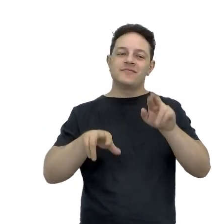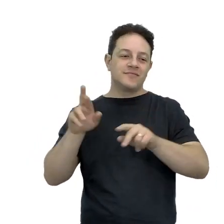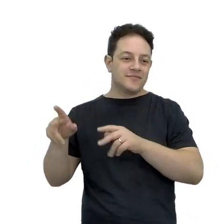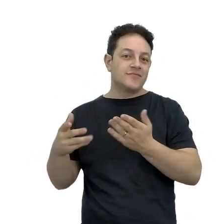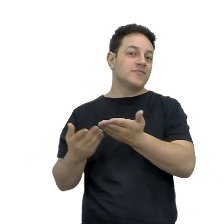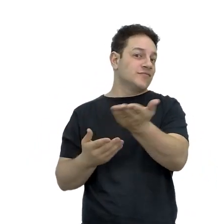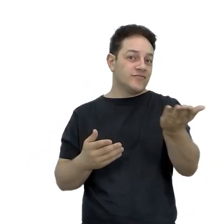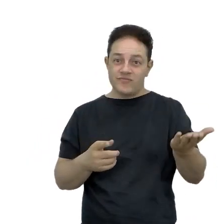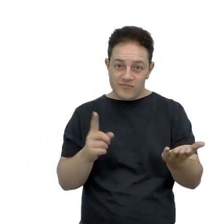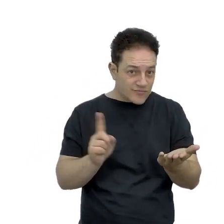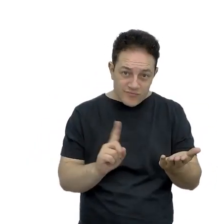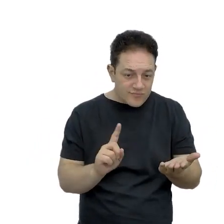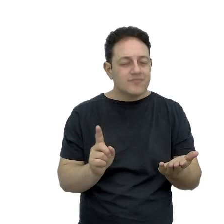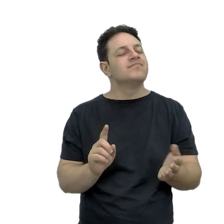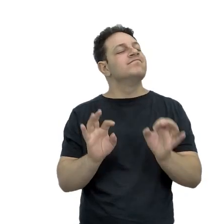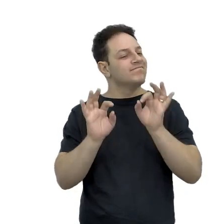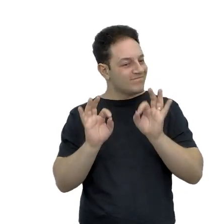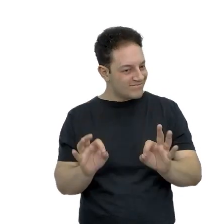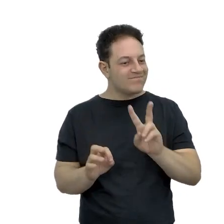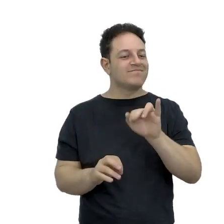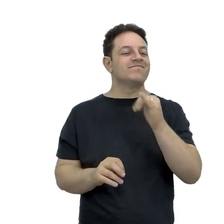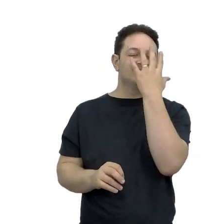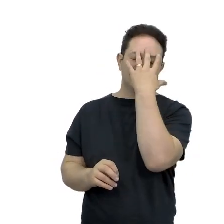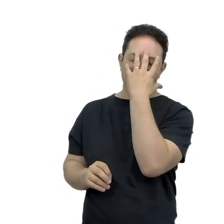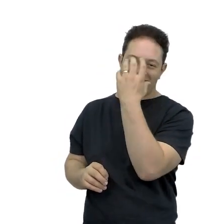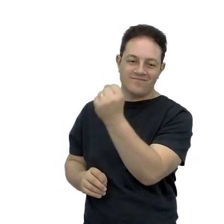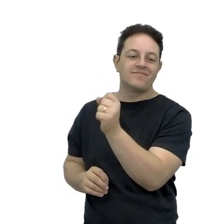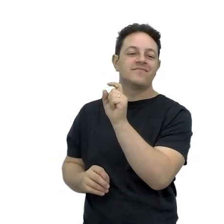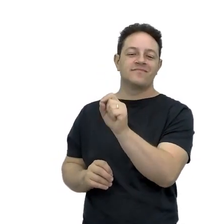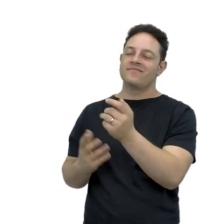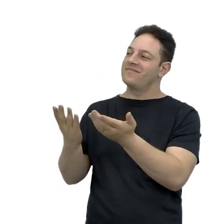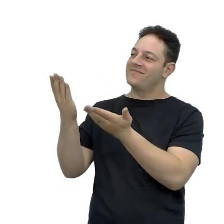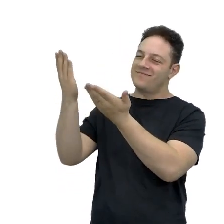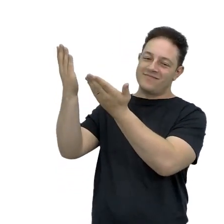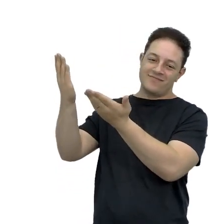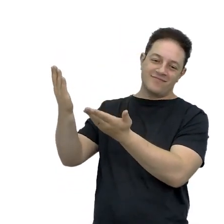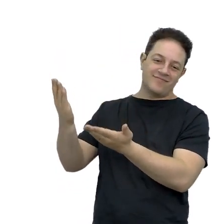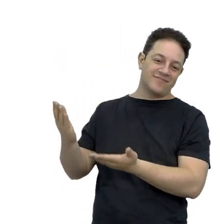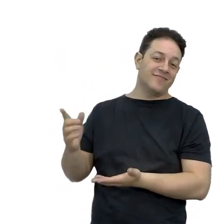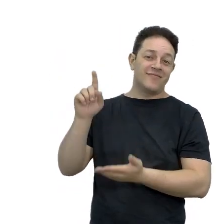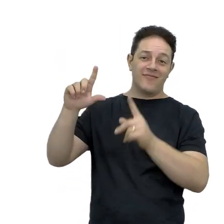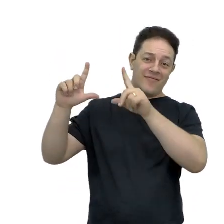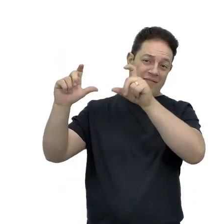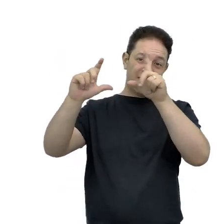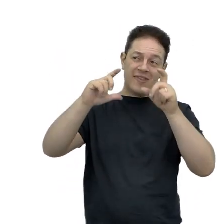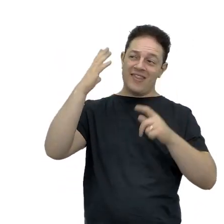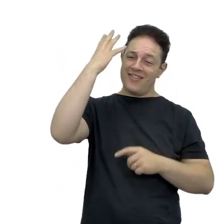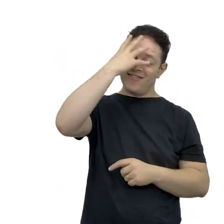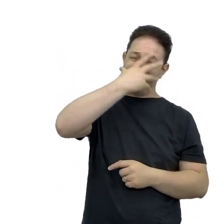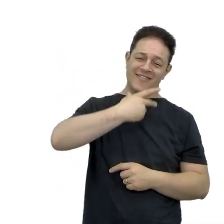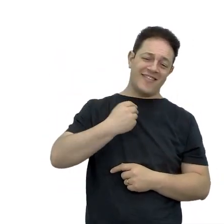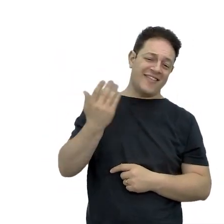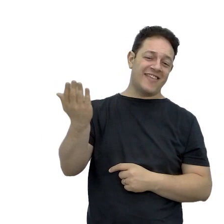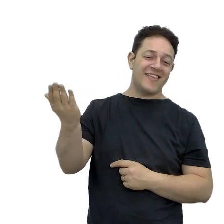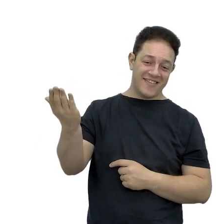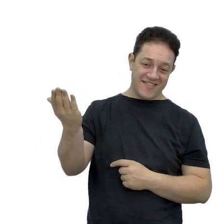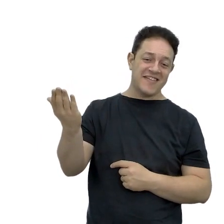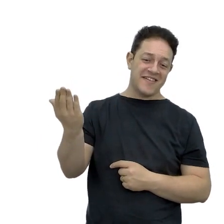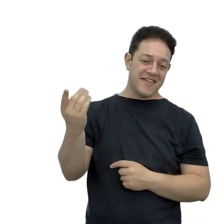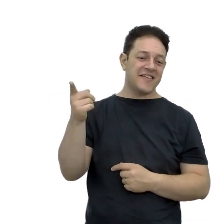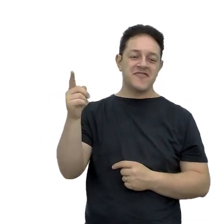é, também eu tenho certeza que é apaixonado por imagens tão lindas,